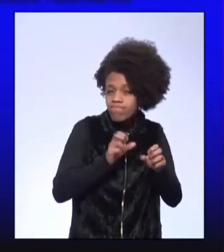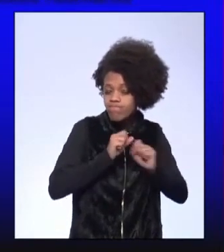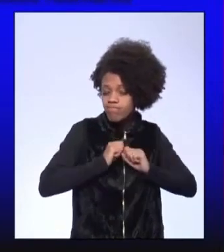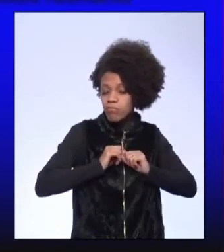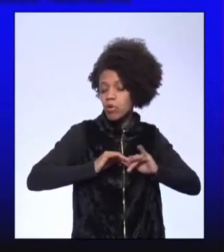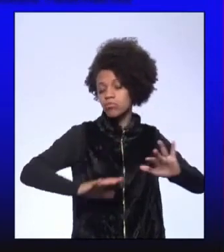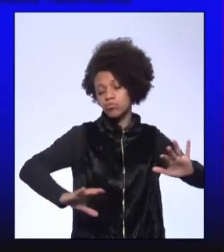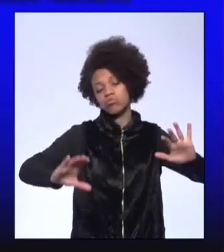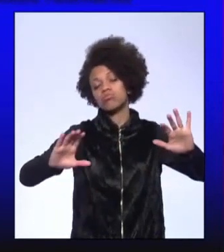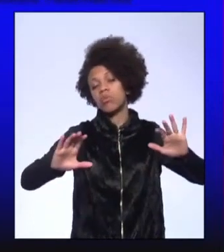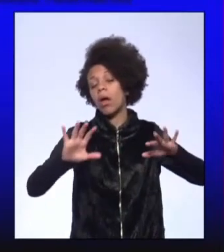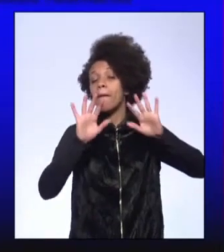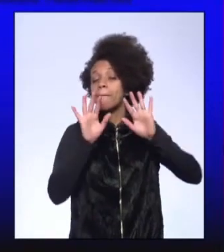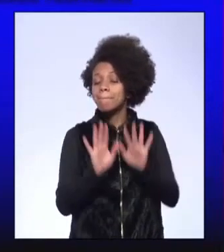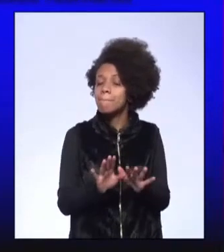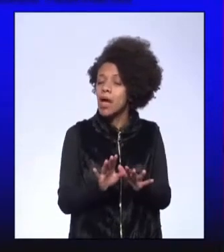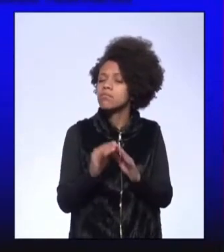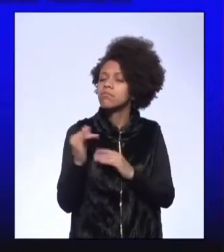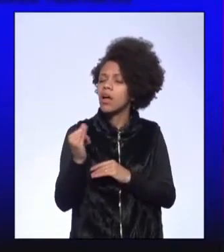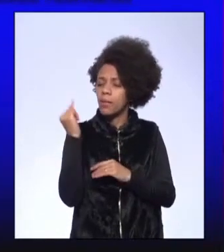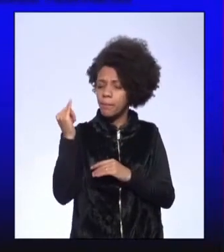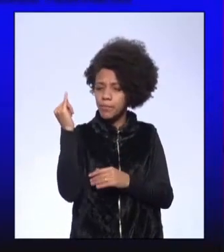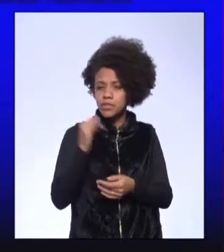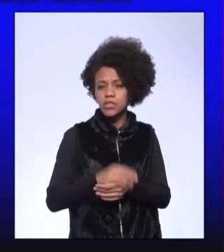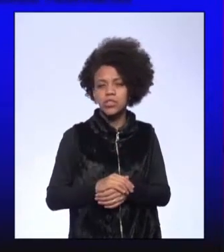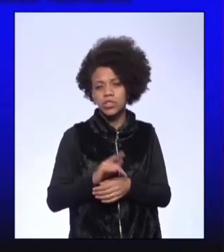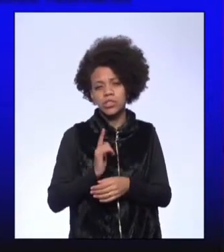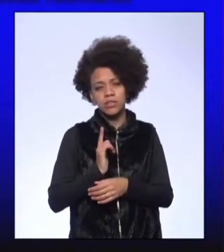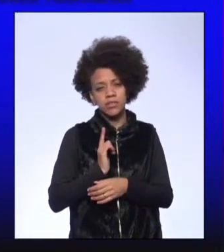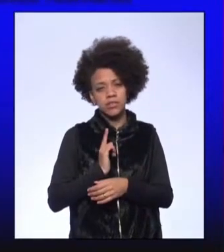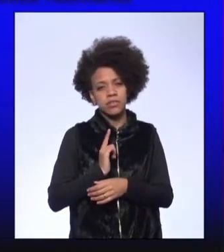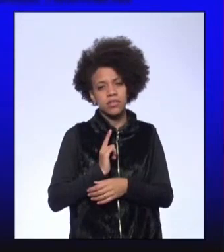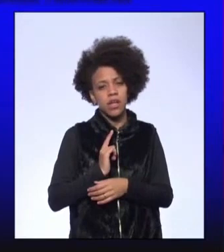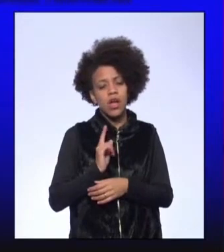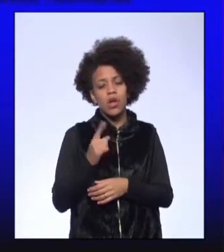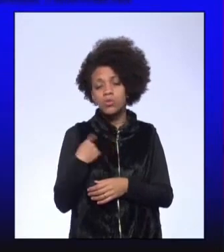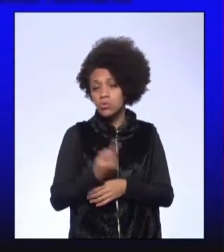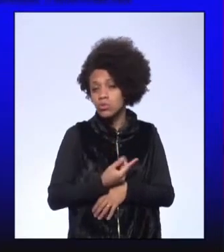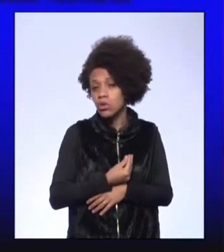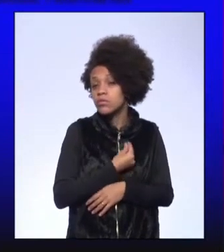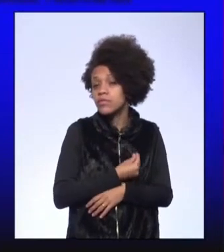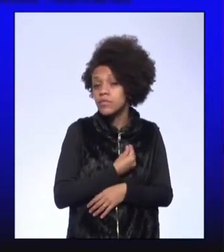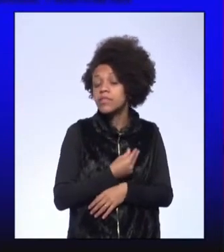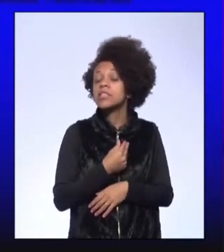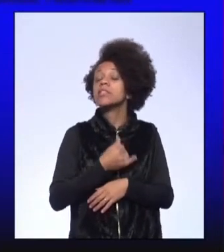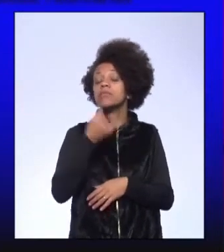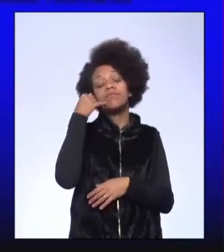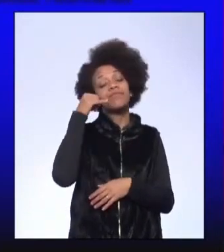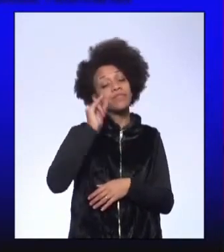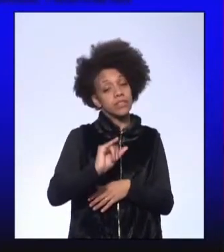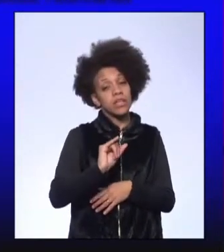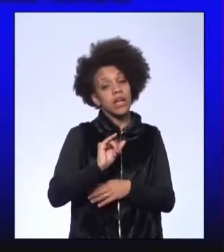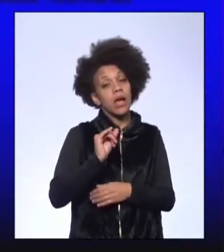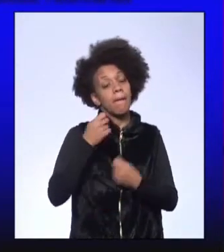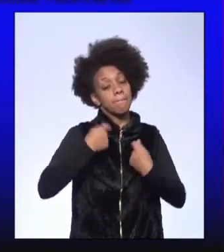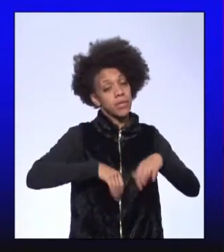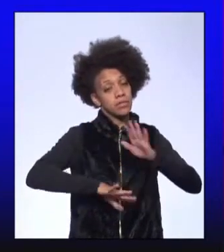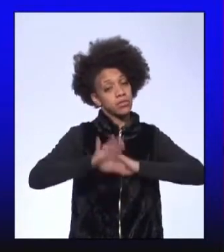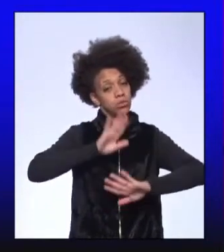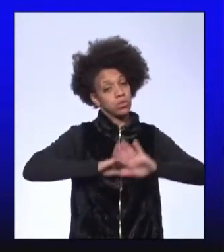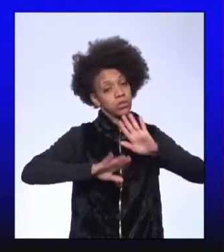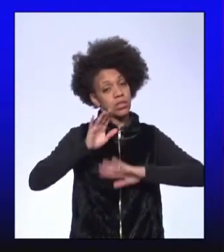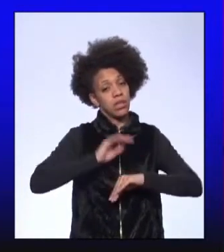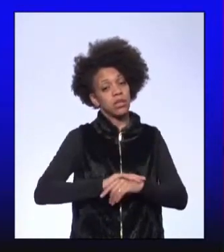SARS-CoV-2, mas é importante que a gente tenha isso no nosso radar e é prudente, né, que a gente tome precauções